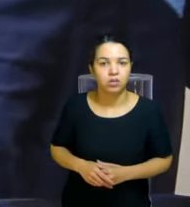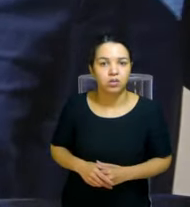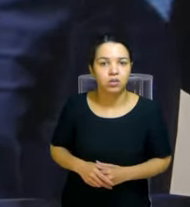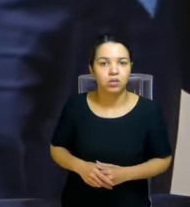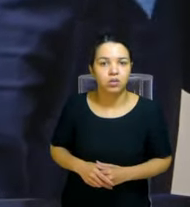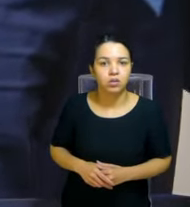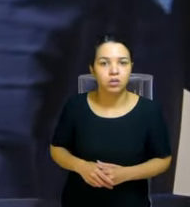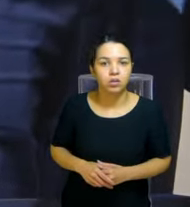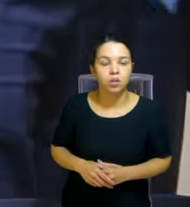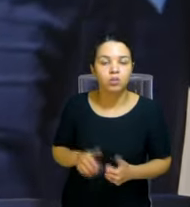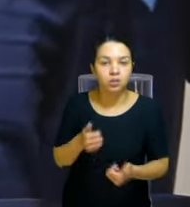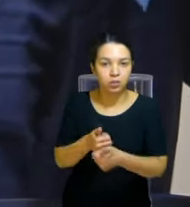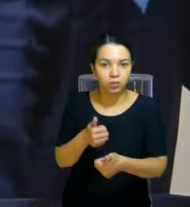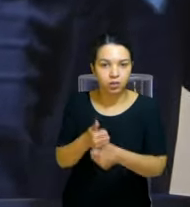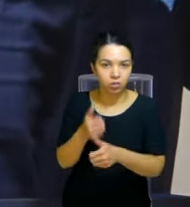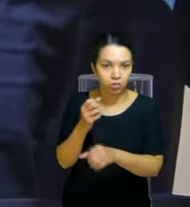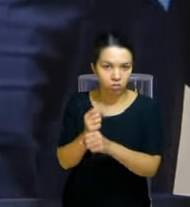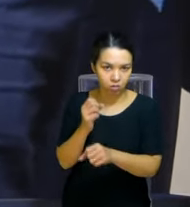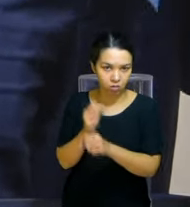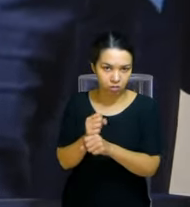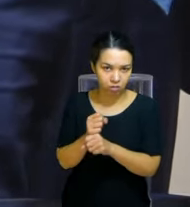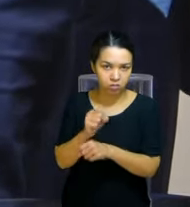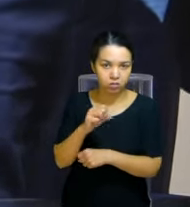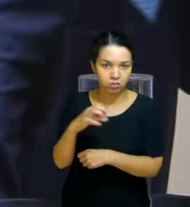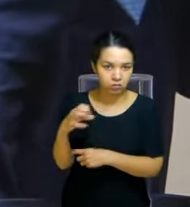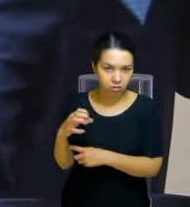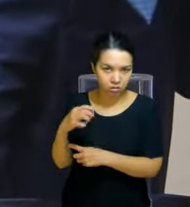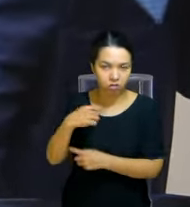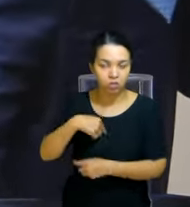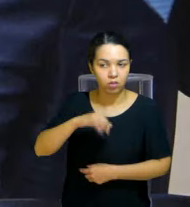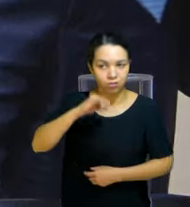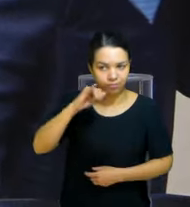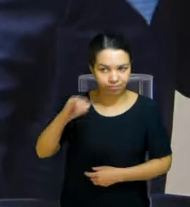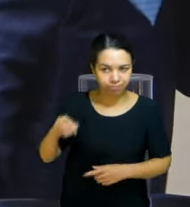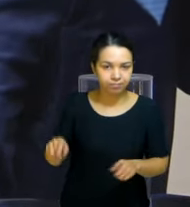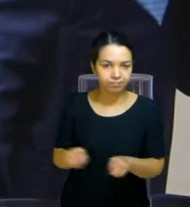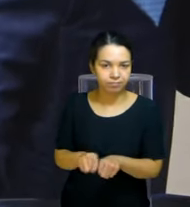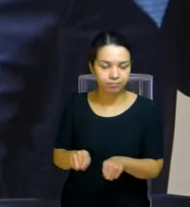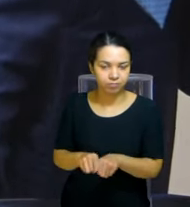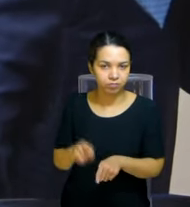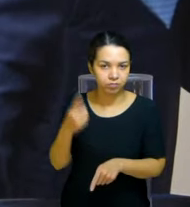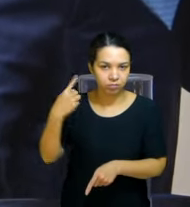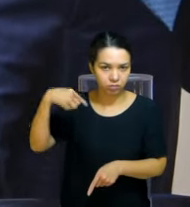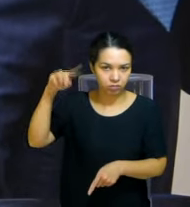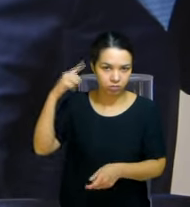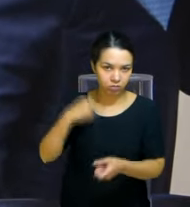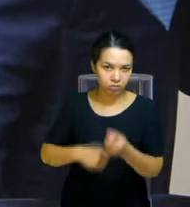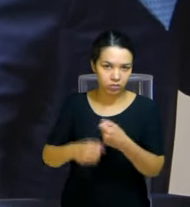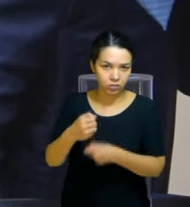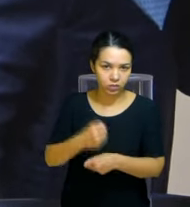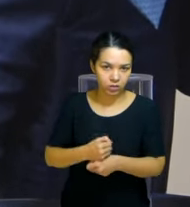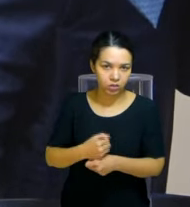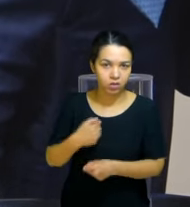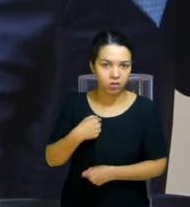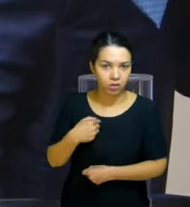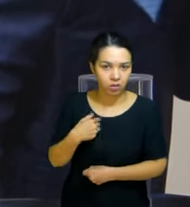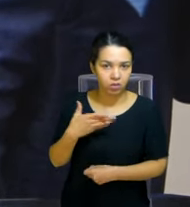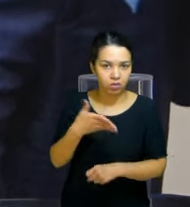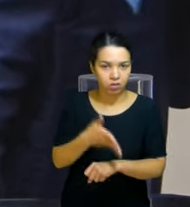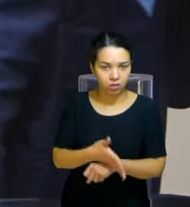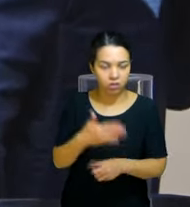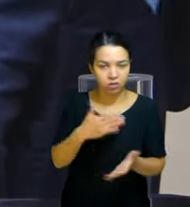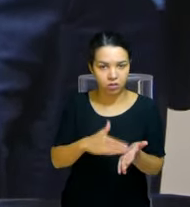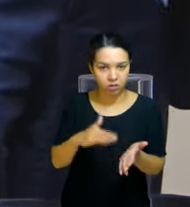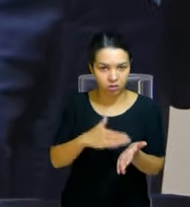Tribunal de Contas do Estado de Santa Catarina. O ano passado eu estava na Secretaria da Casa Civil